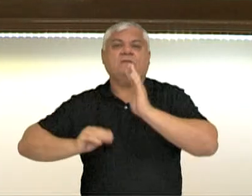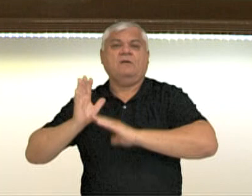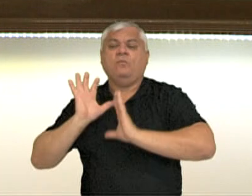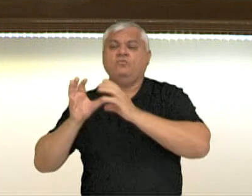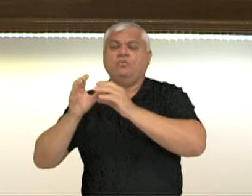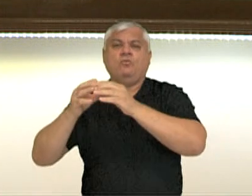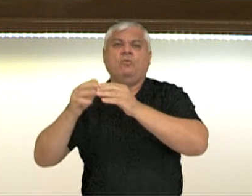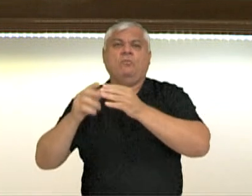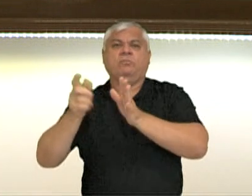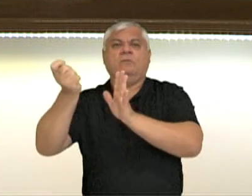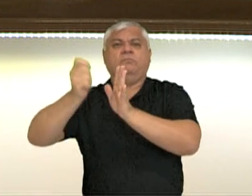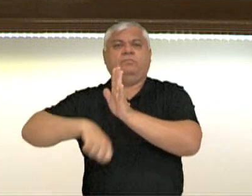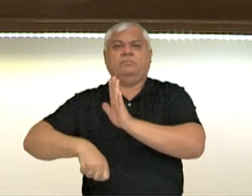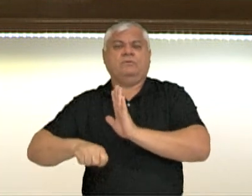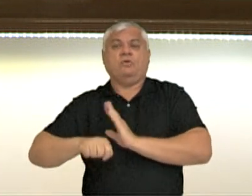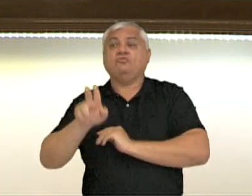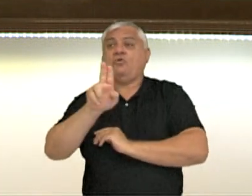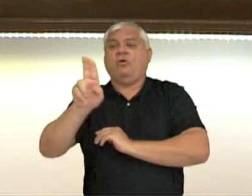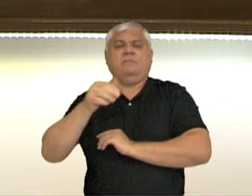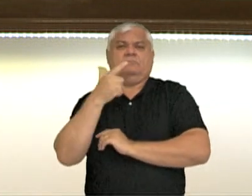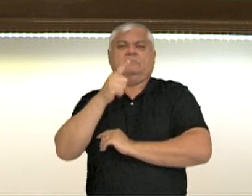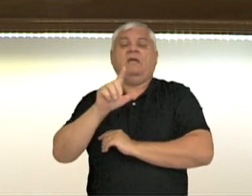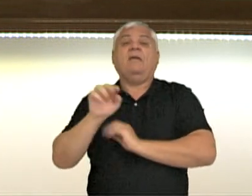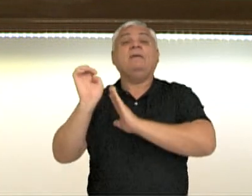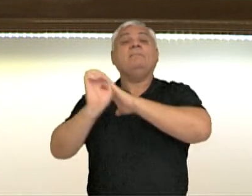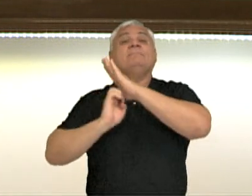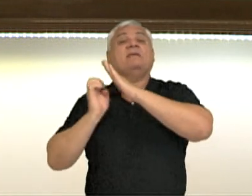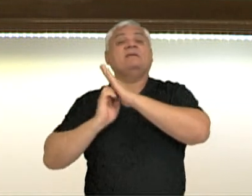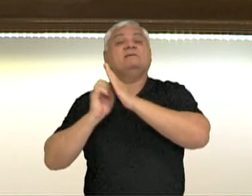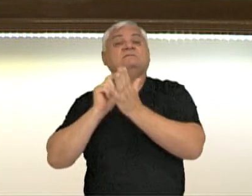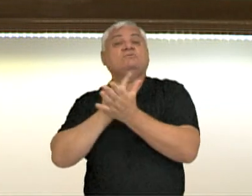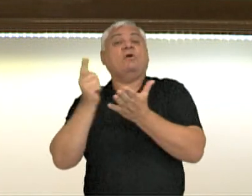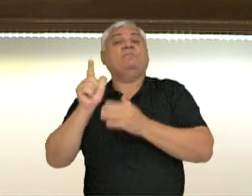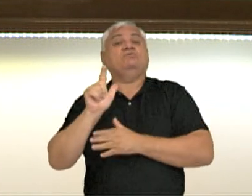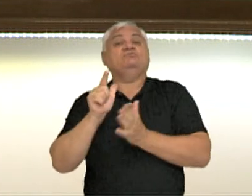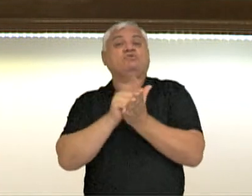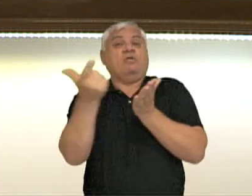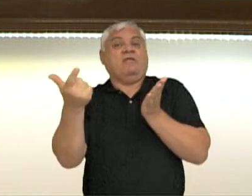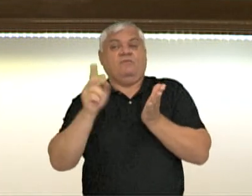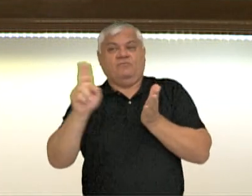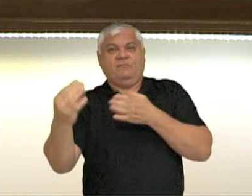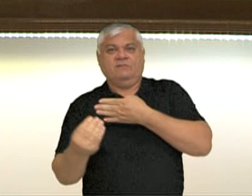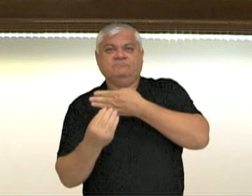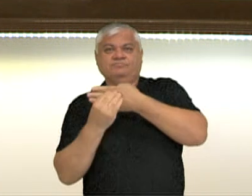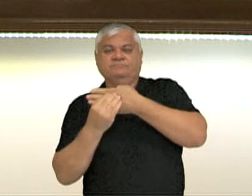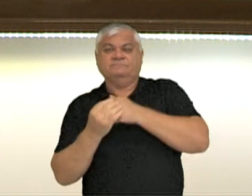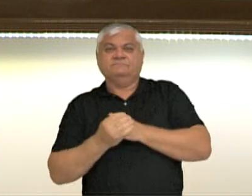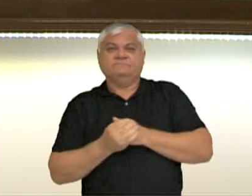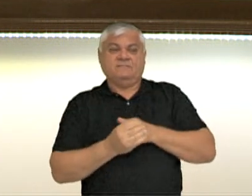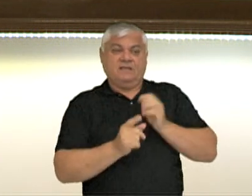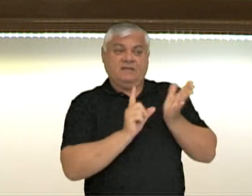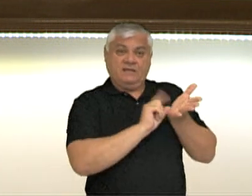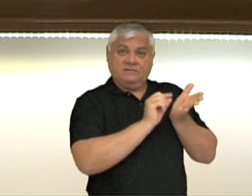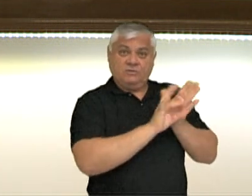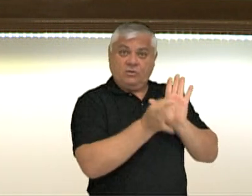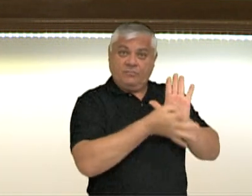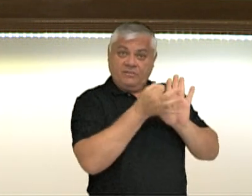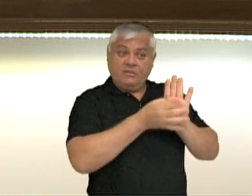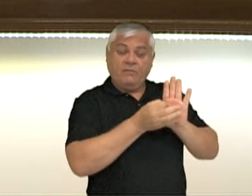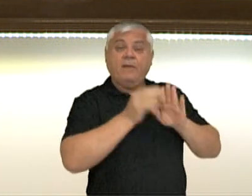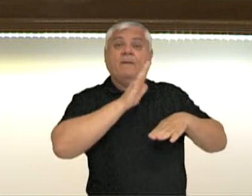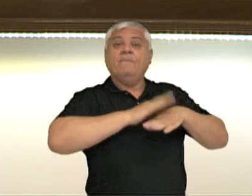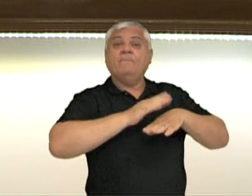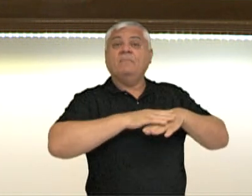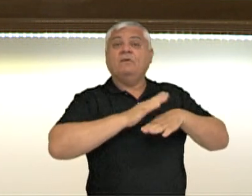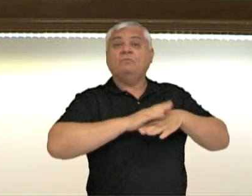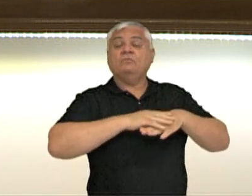editorialistas produzem e é o jornal que assume a responsabilidade. No artigo de opinião, é o articulista, ele que